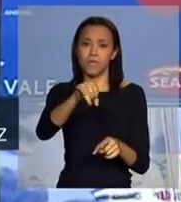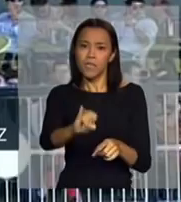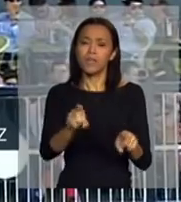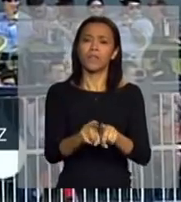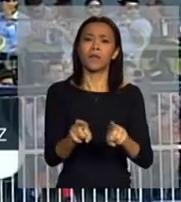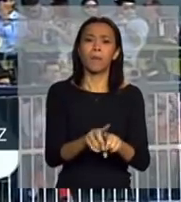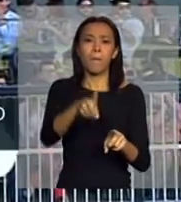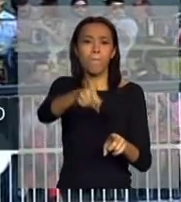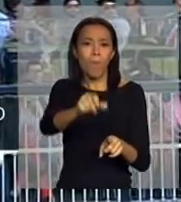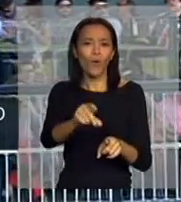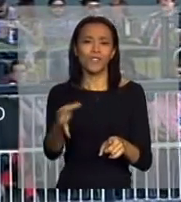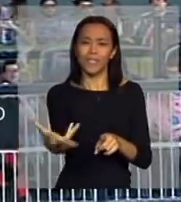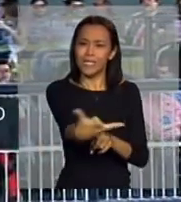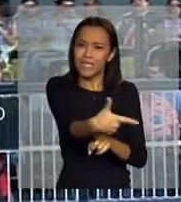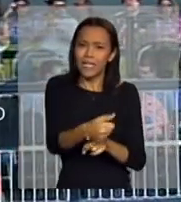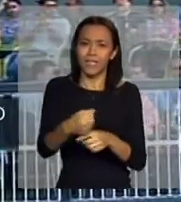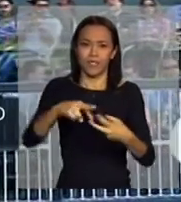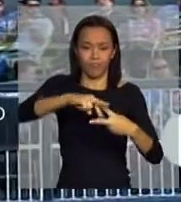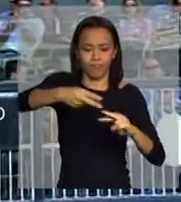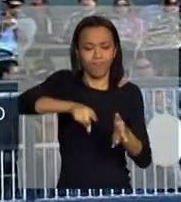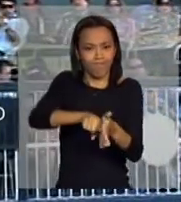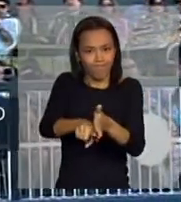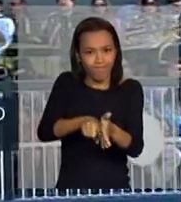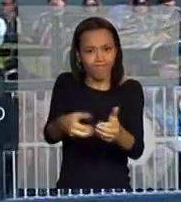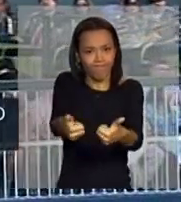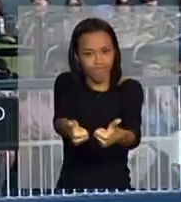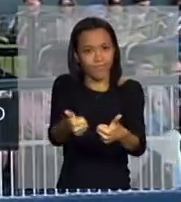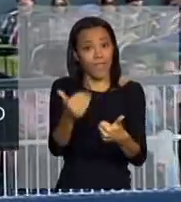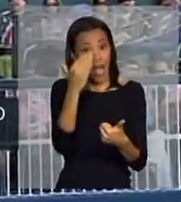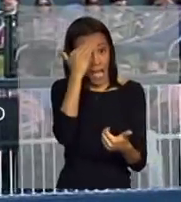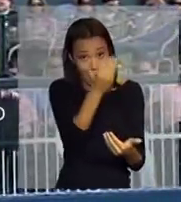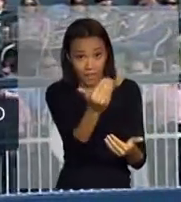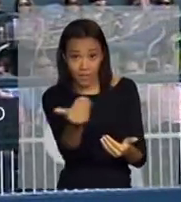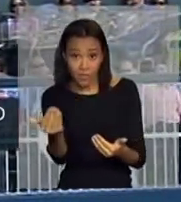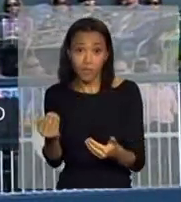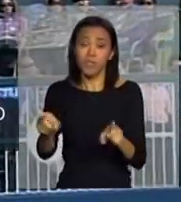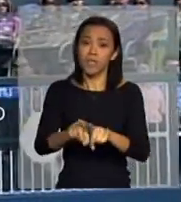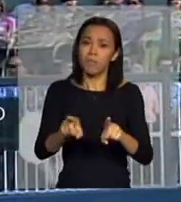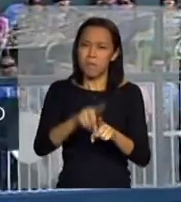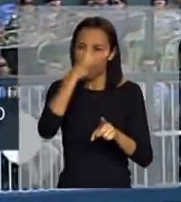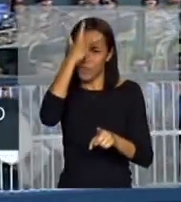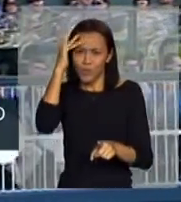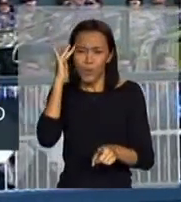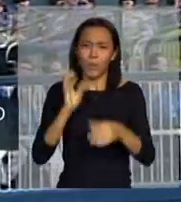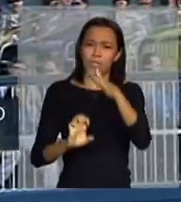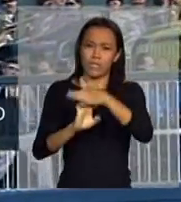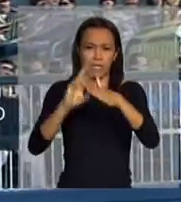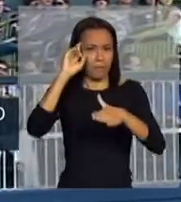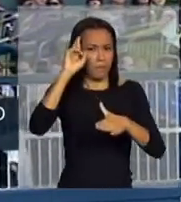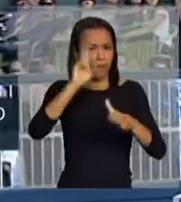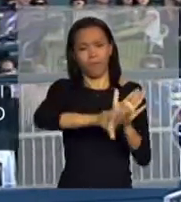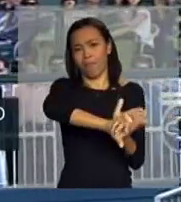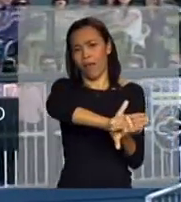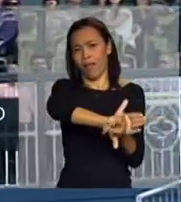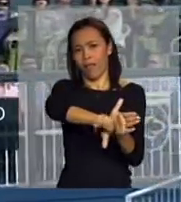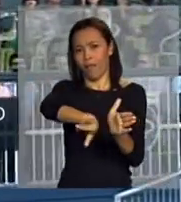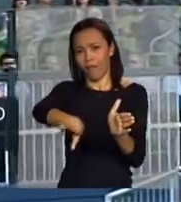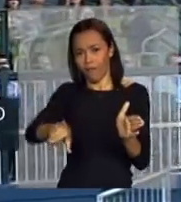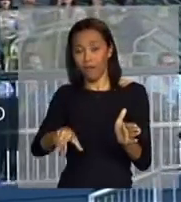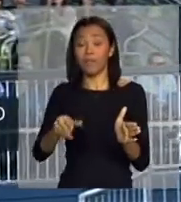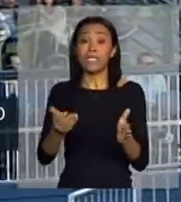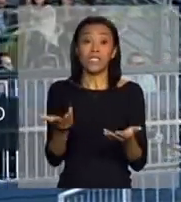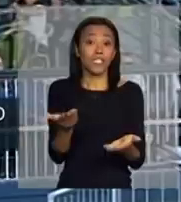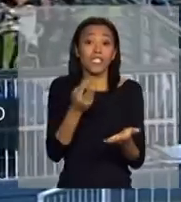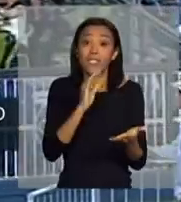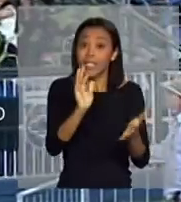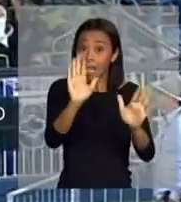e Polo de Excelência em Genética Bovina. Agradecemos aos expositores, empreendedores e colaboradores das mais diversas áreas que